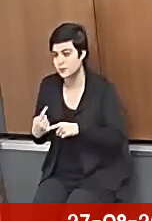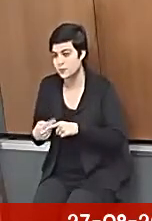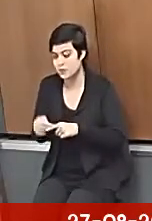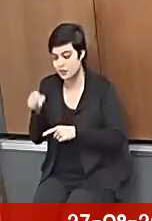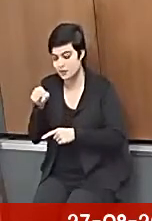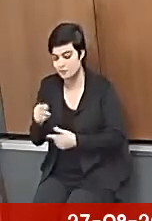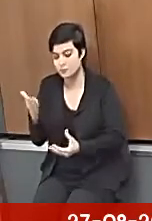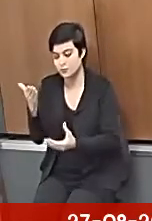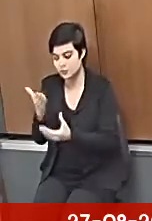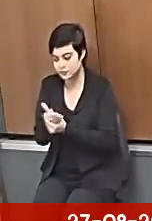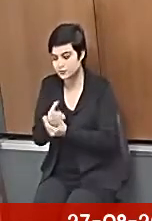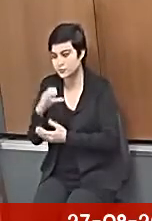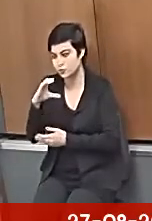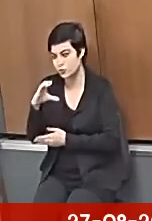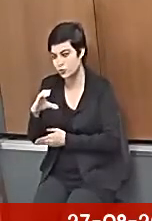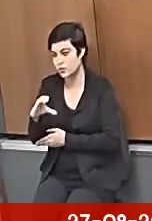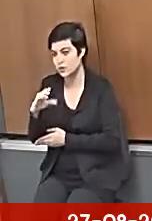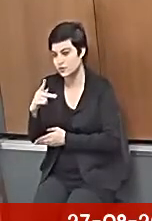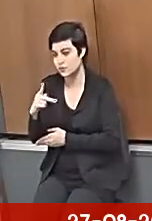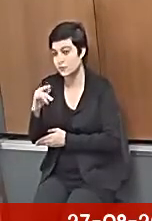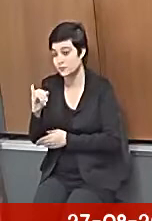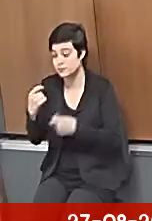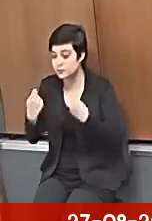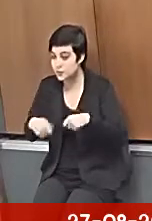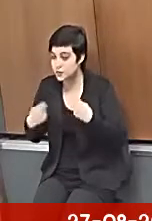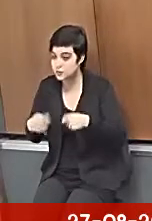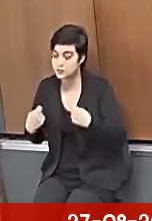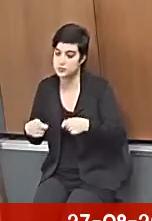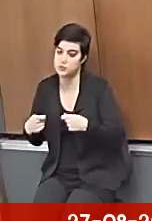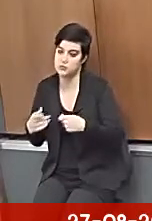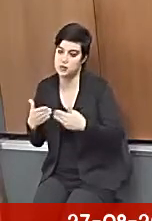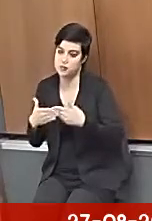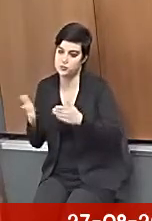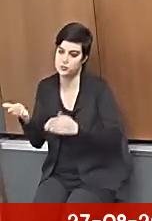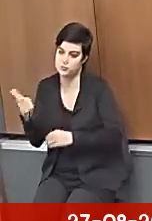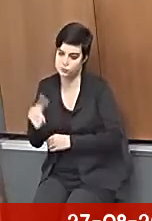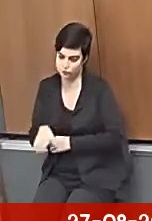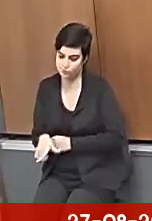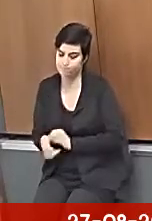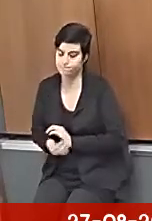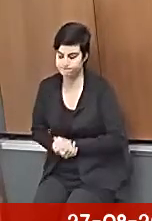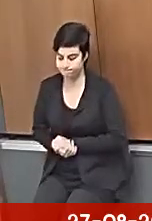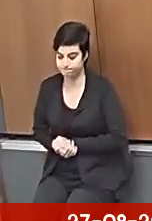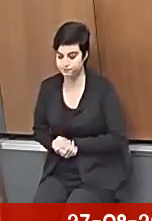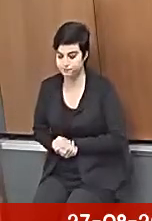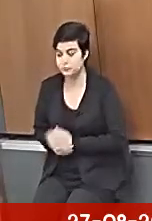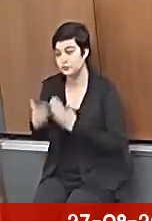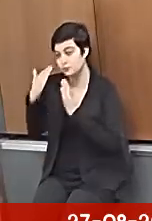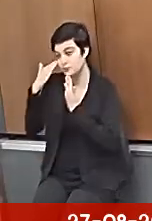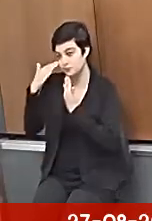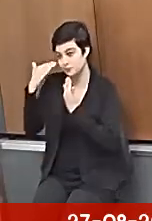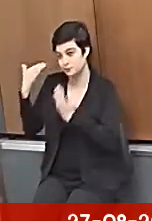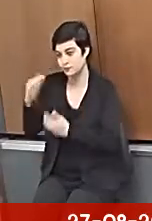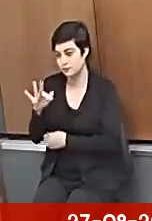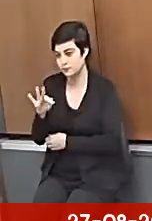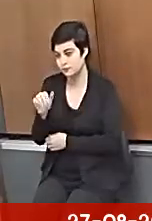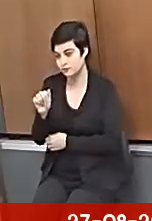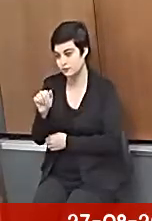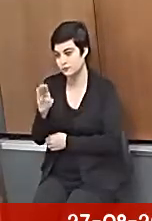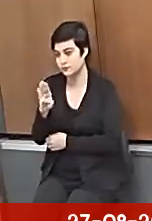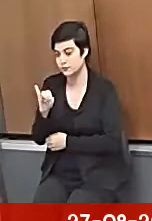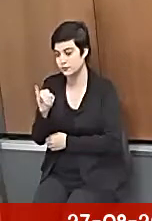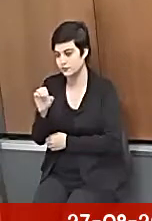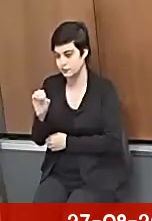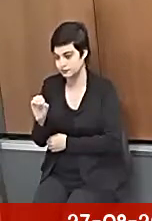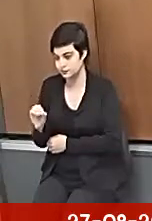rs ele tem que ser discutido porque inexplicávelmente foi arquivado o processo o que muito obrigado fábio militão